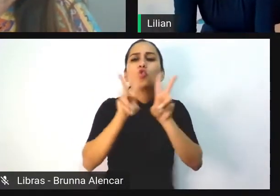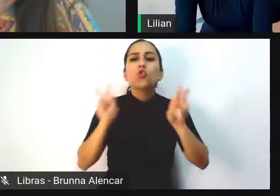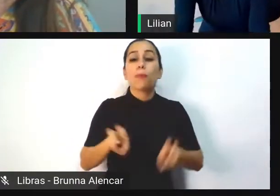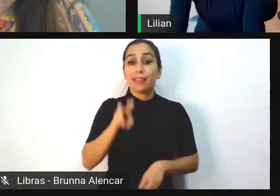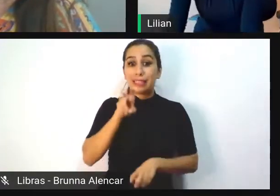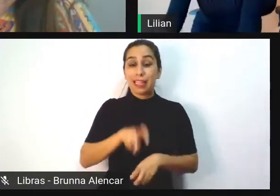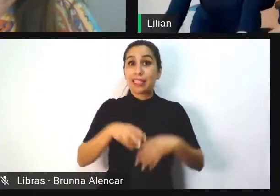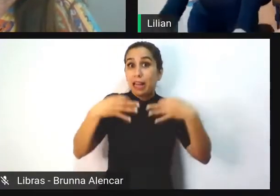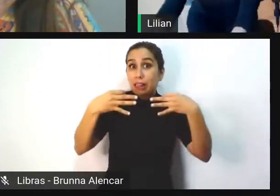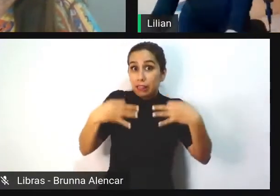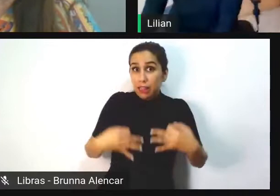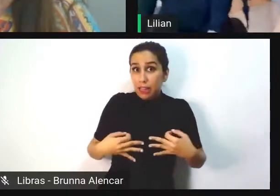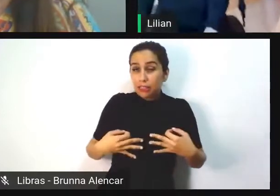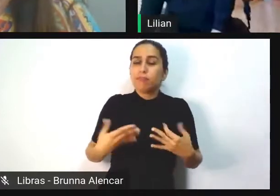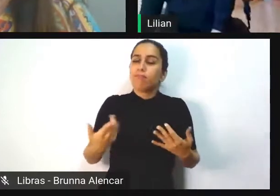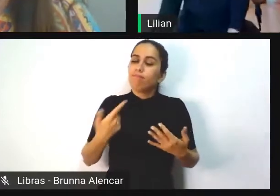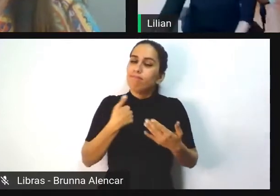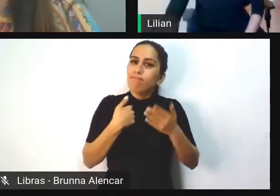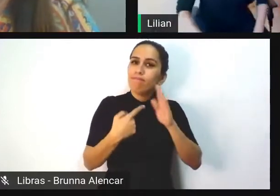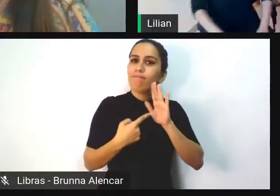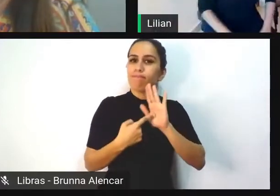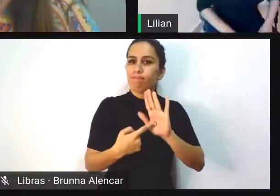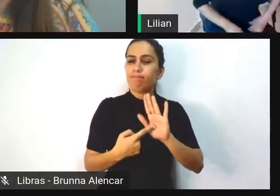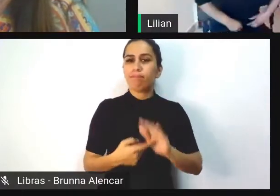essa demonstração aqui. Ó.